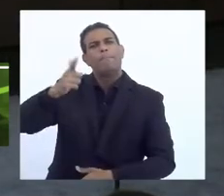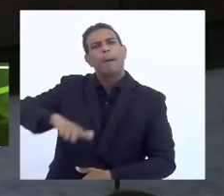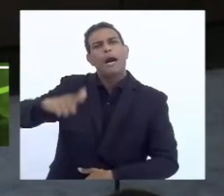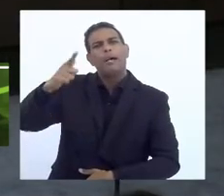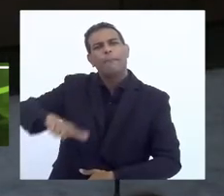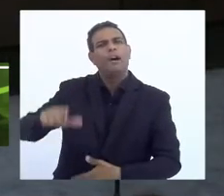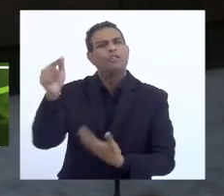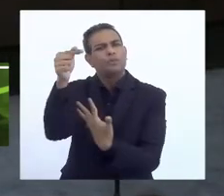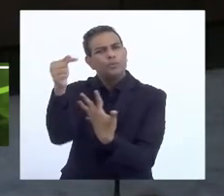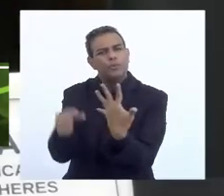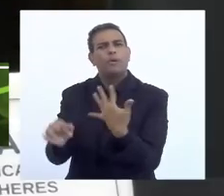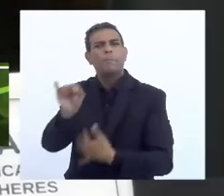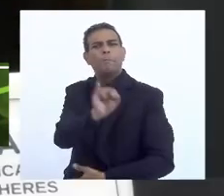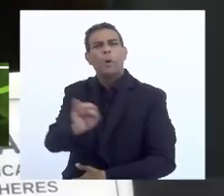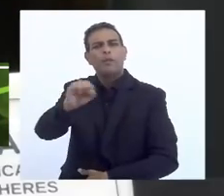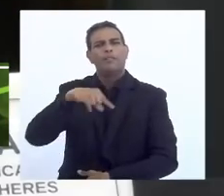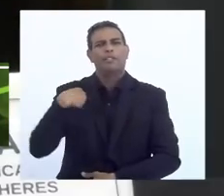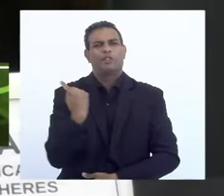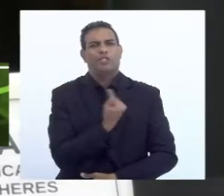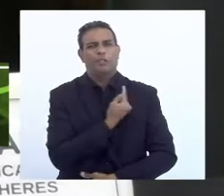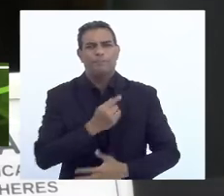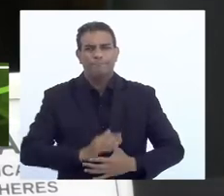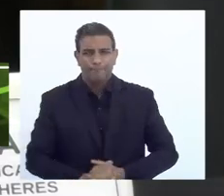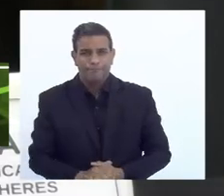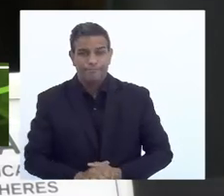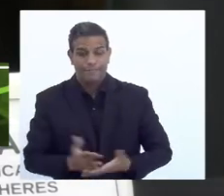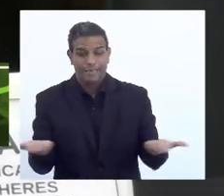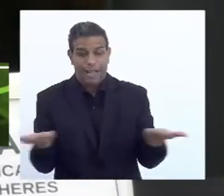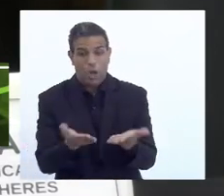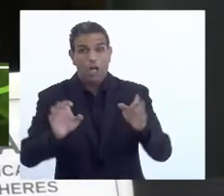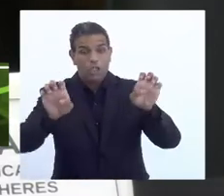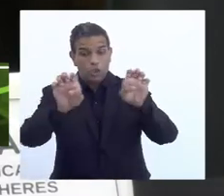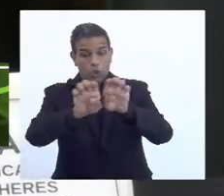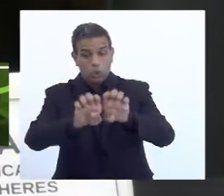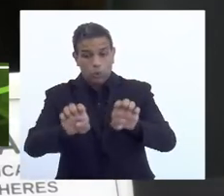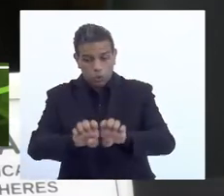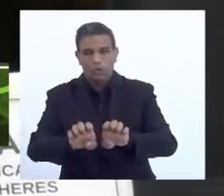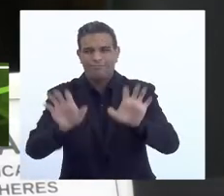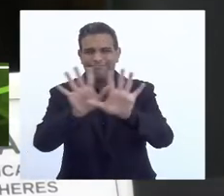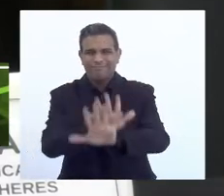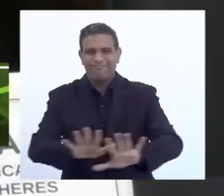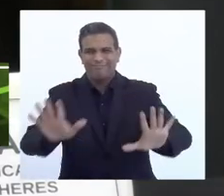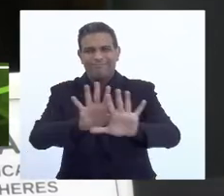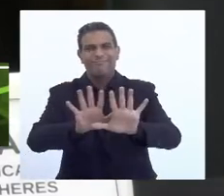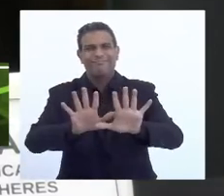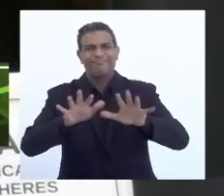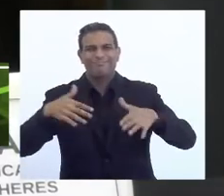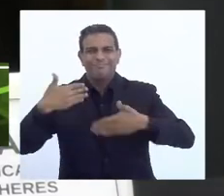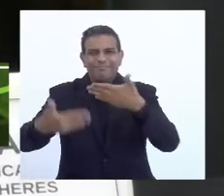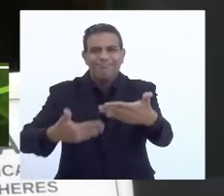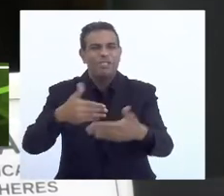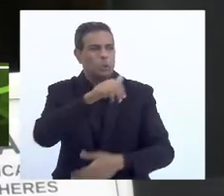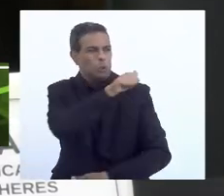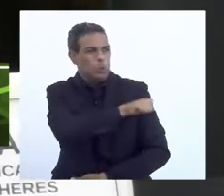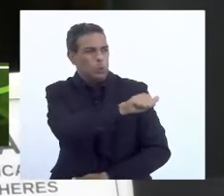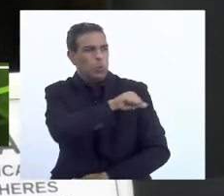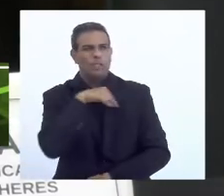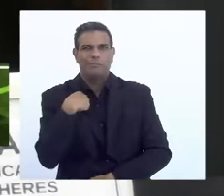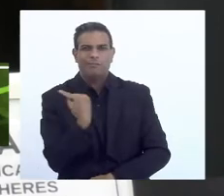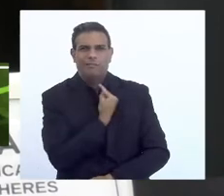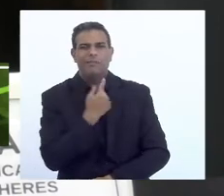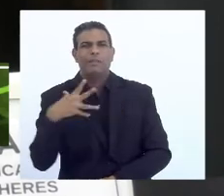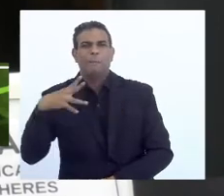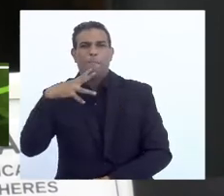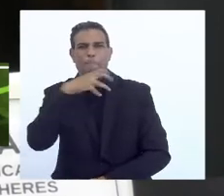também muito importantes, é que, dentro da estrutura do Rio de Janeiro, né, assim como a Manuela acabou de colocar também, a gente percebe que